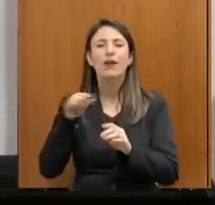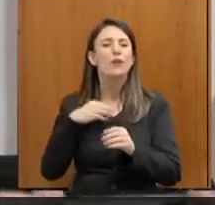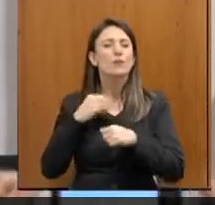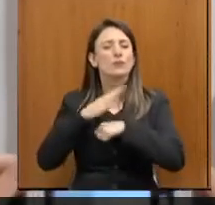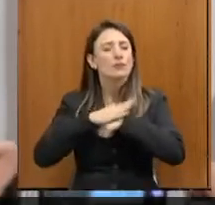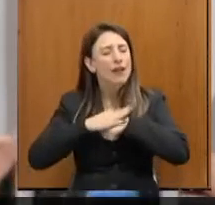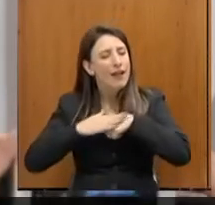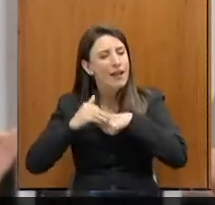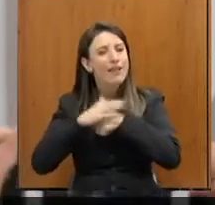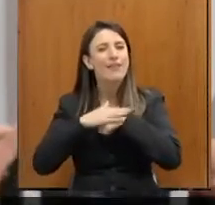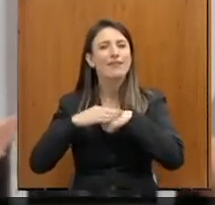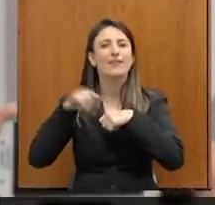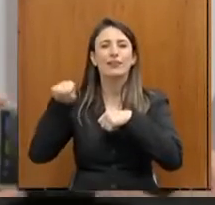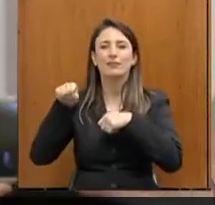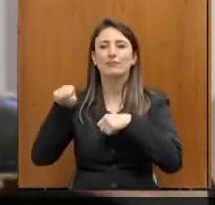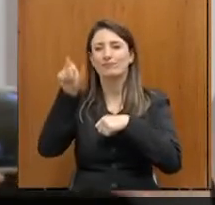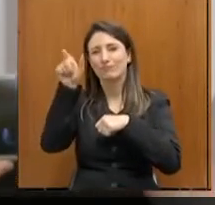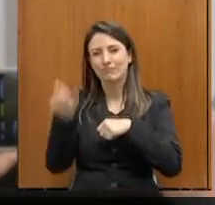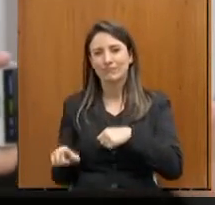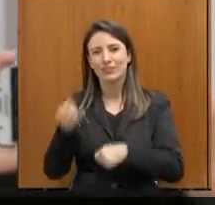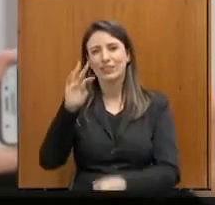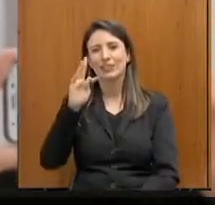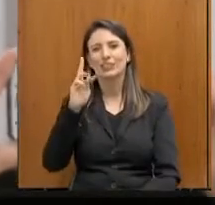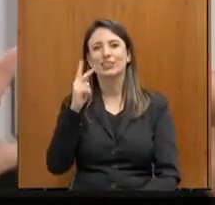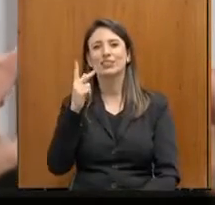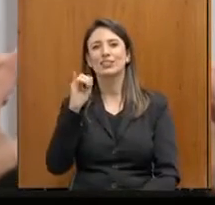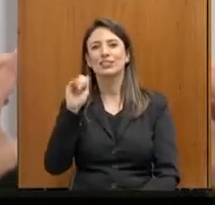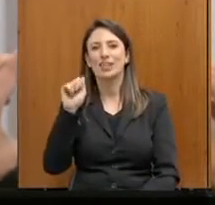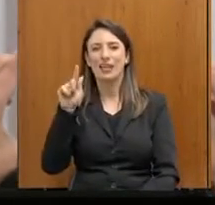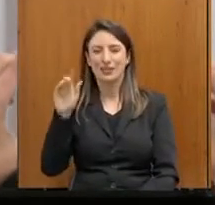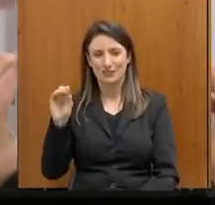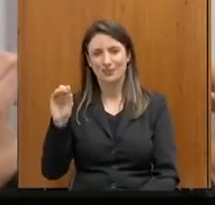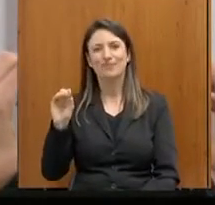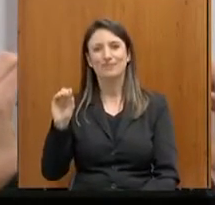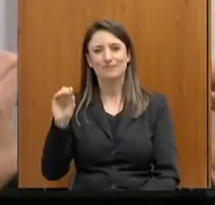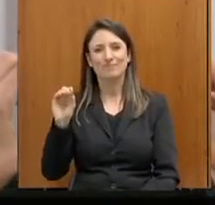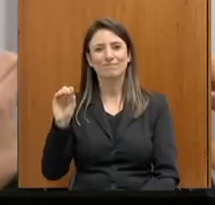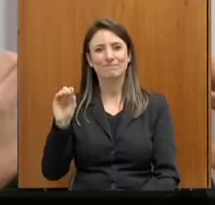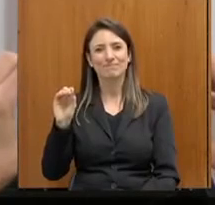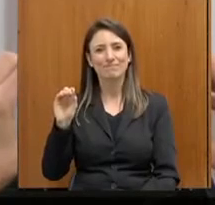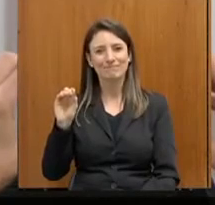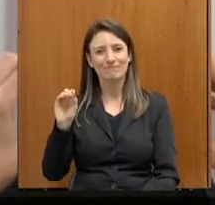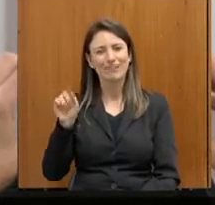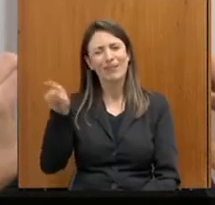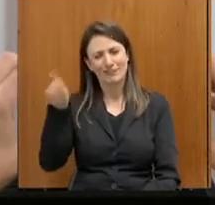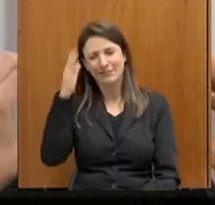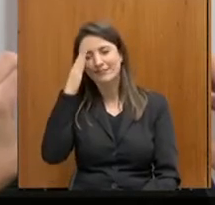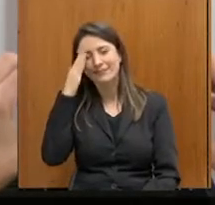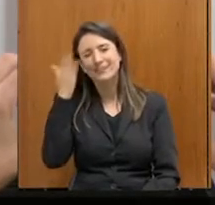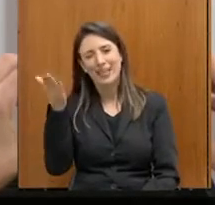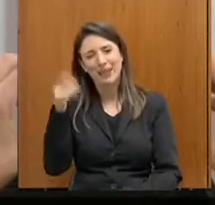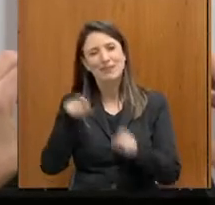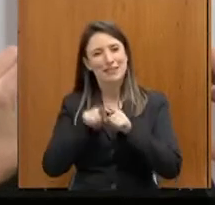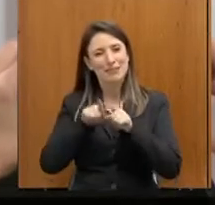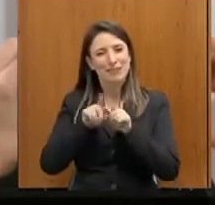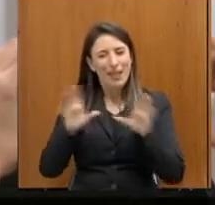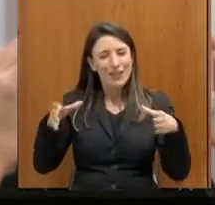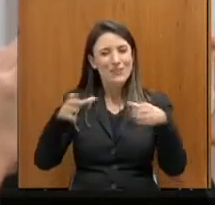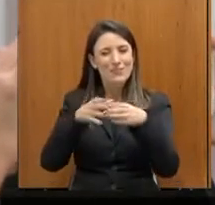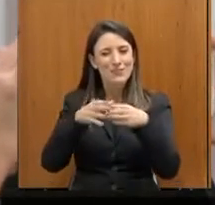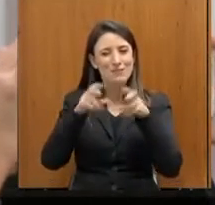que eu tenho por ele acho que isso é conhecido é sabido aqui na casa